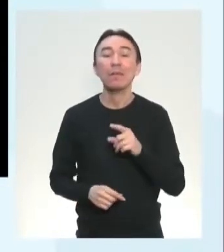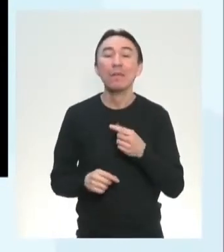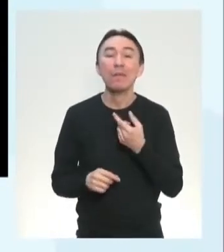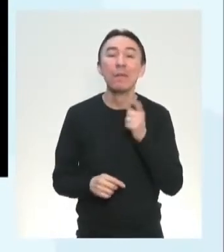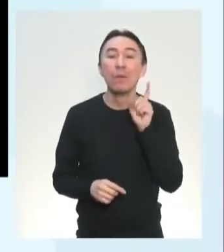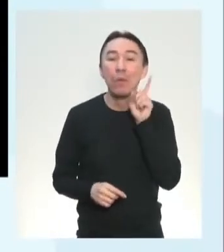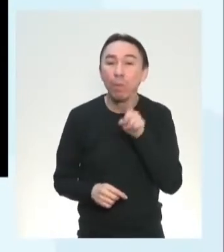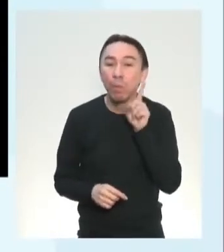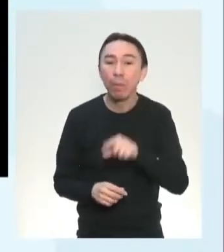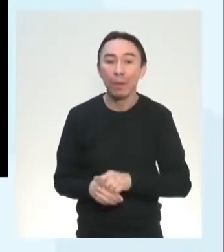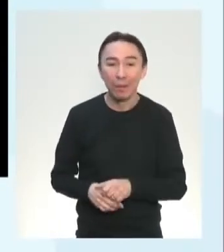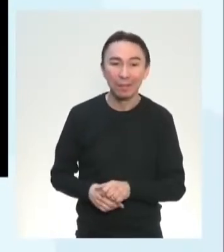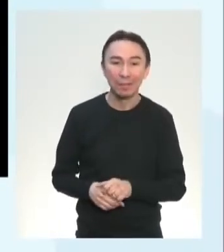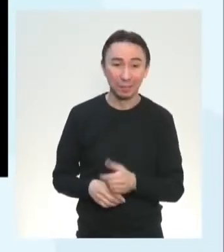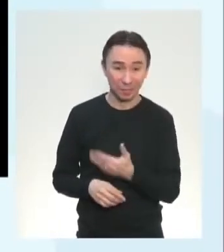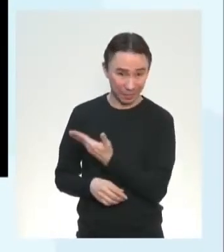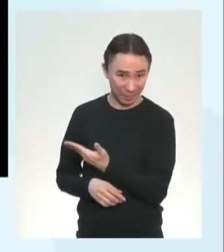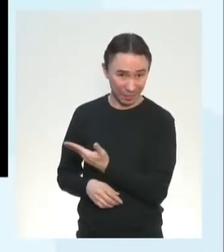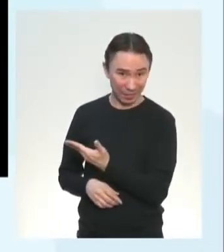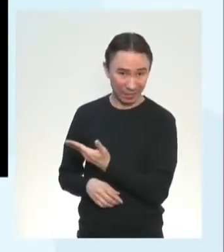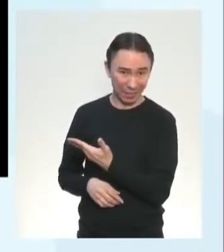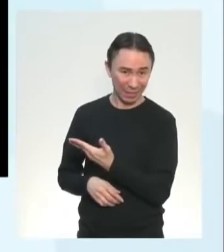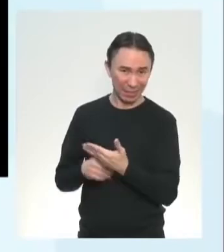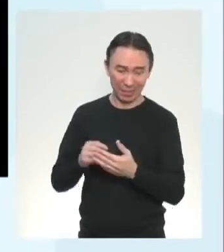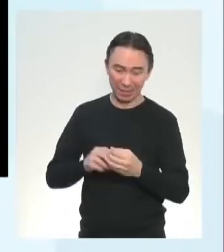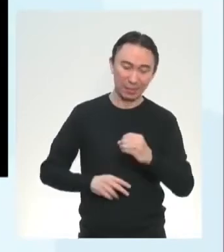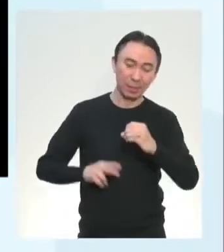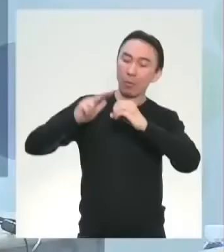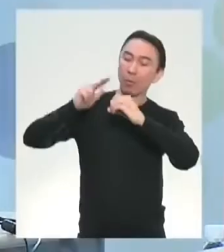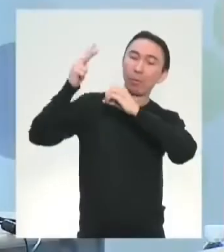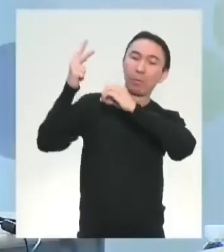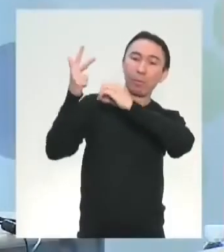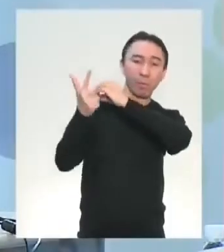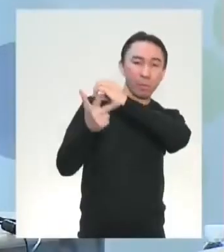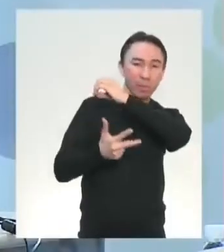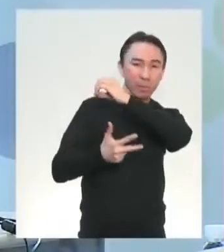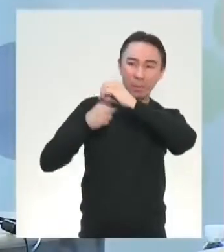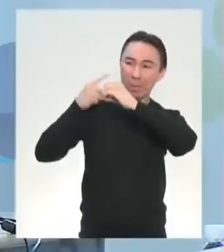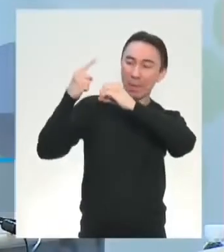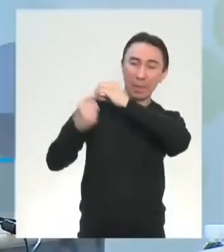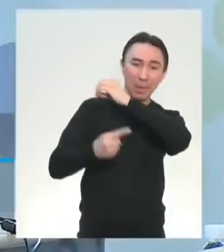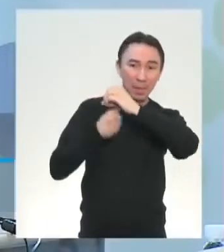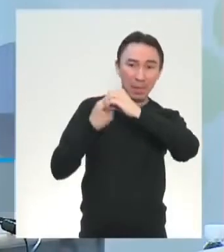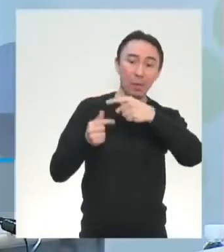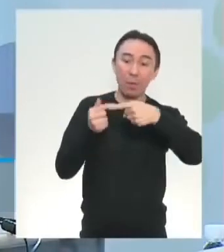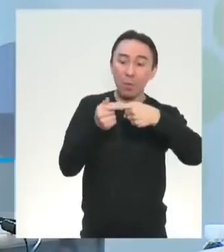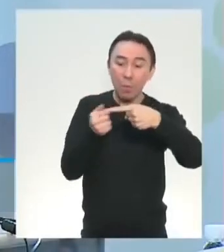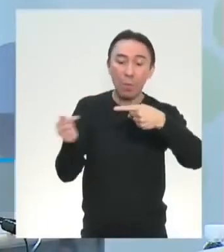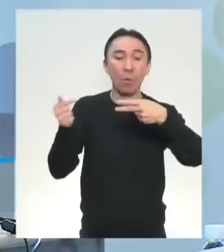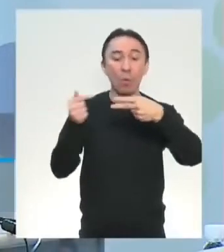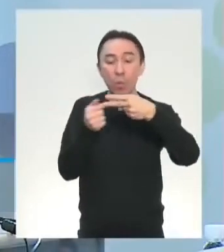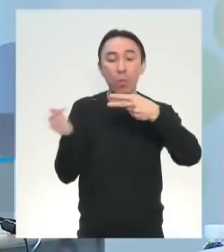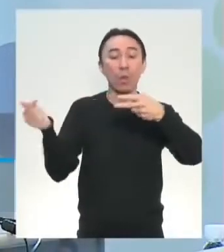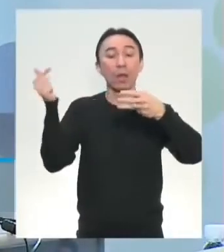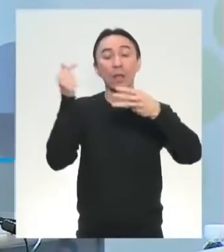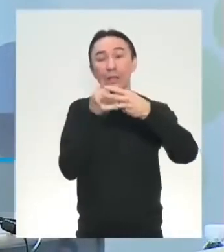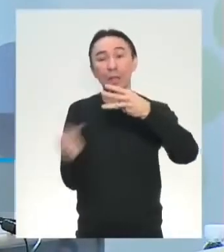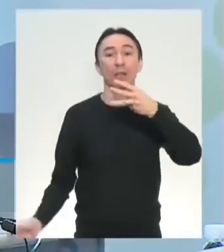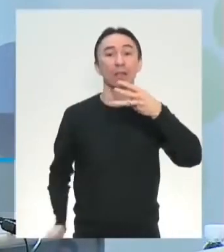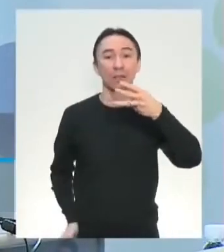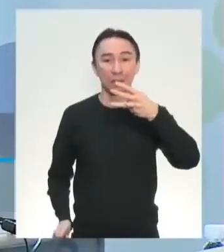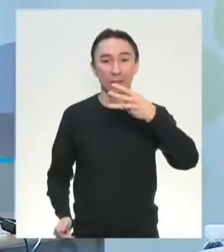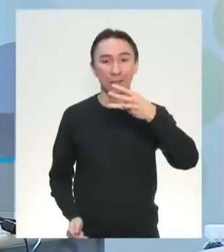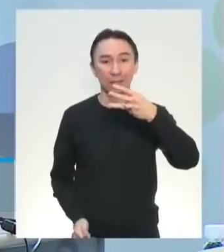1957, e aí ele orbitou na Terra durante 3 semanas, até as baterias, né, morrerem, né, e depois de 2 semanas, mais ou